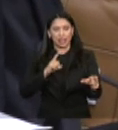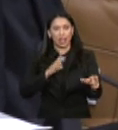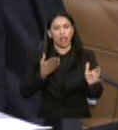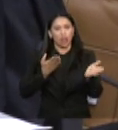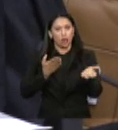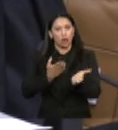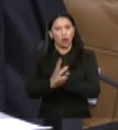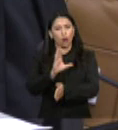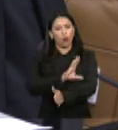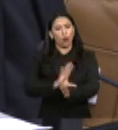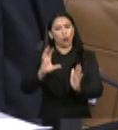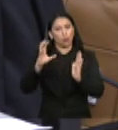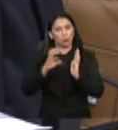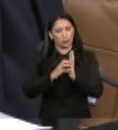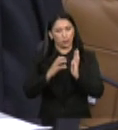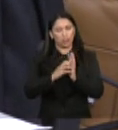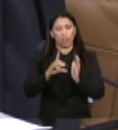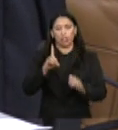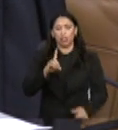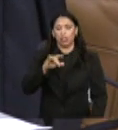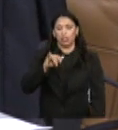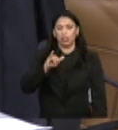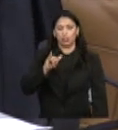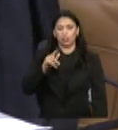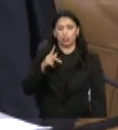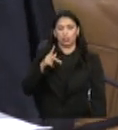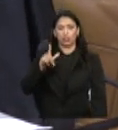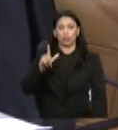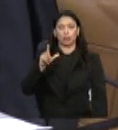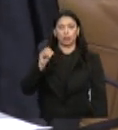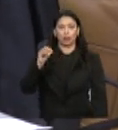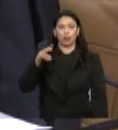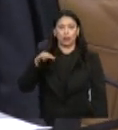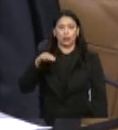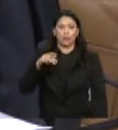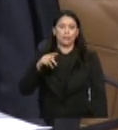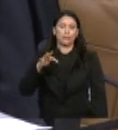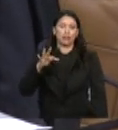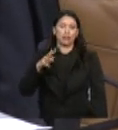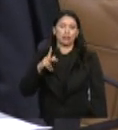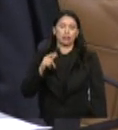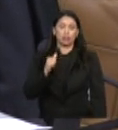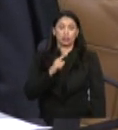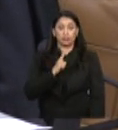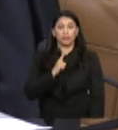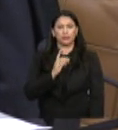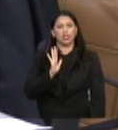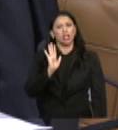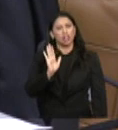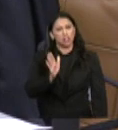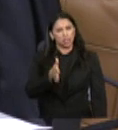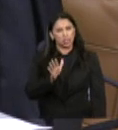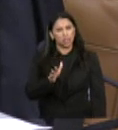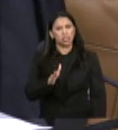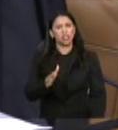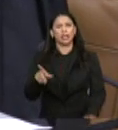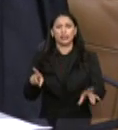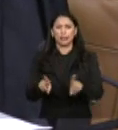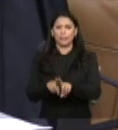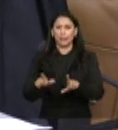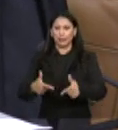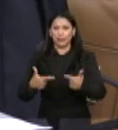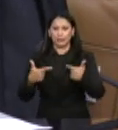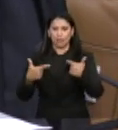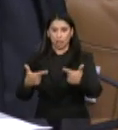e tornar-se Diplomata Rui já havia se manifestado a favor do voto feminino para que fosse